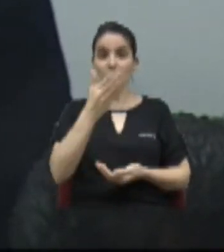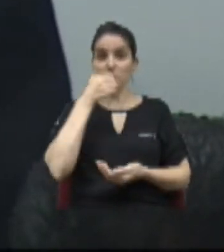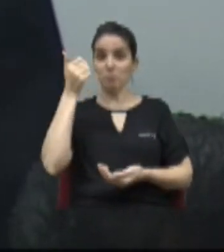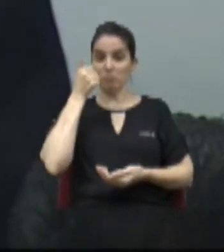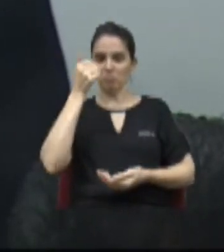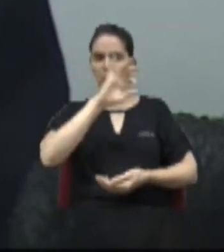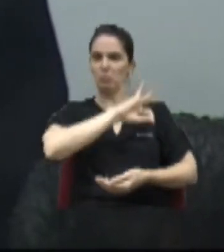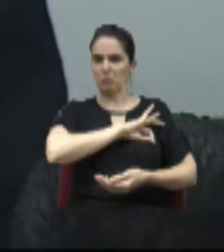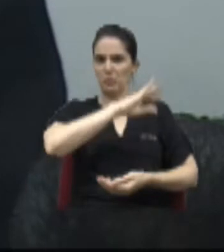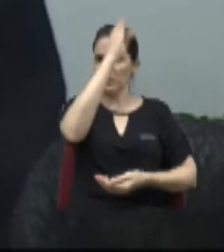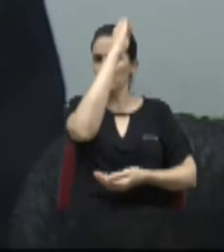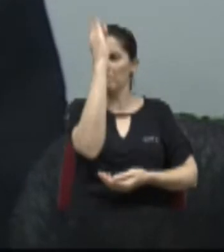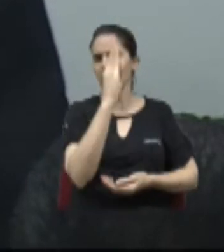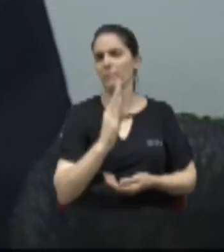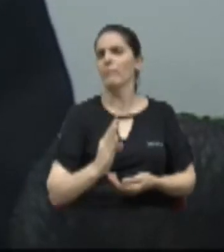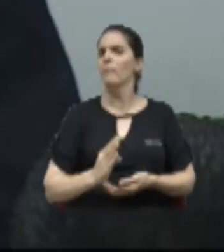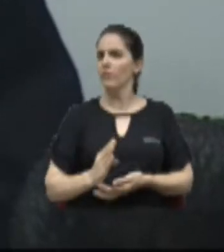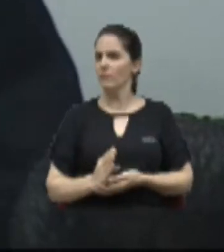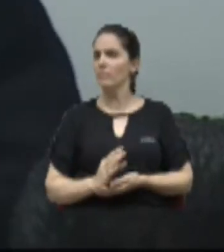pela maneira que